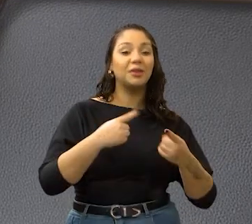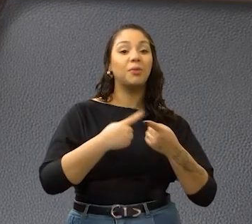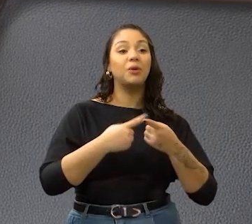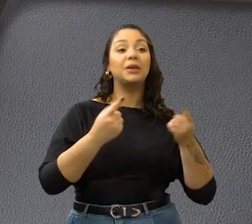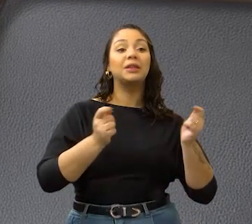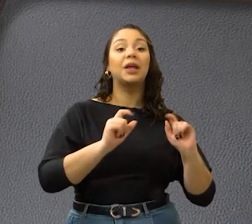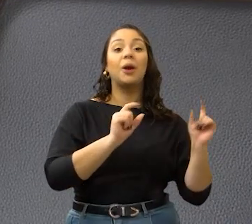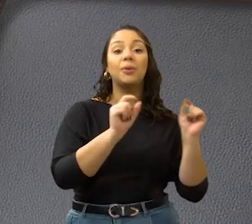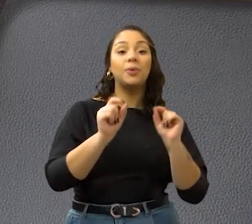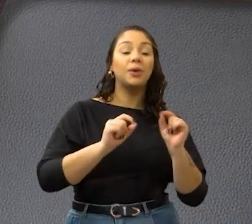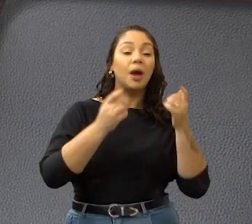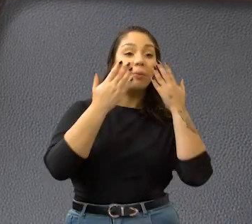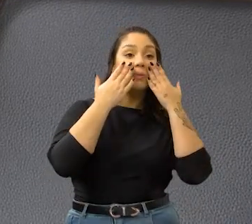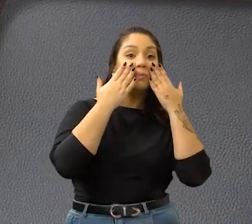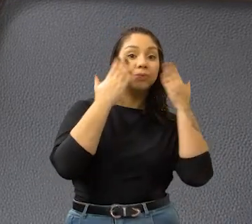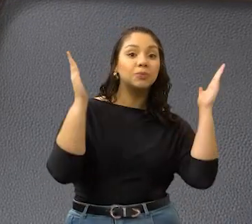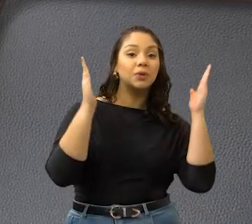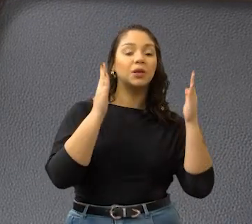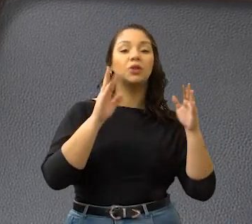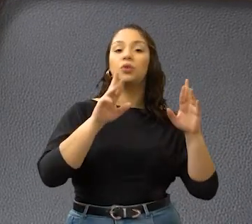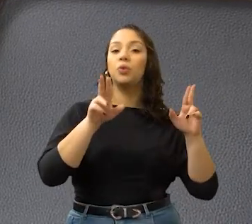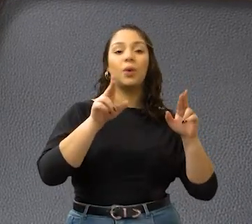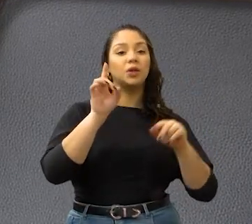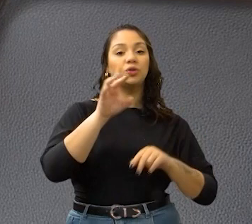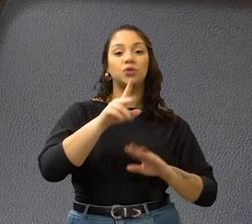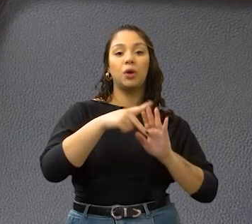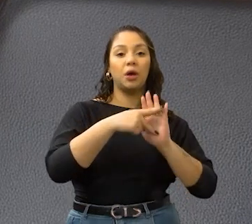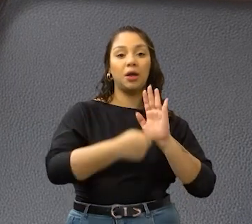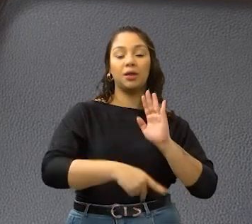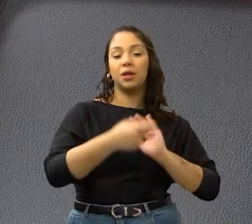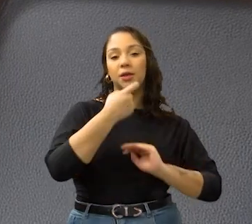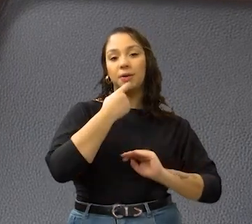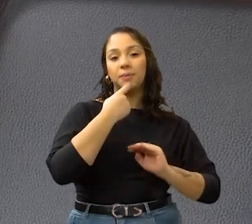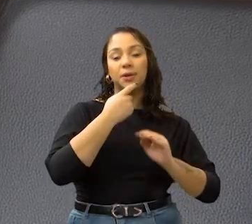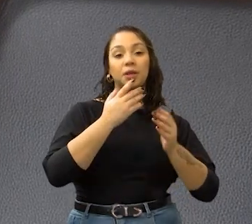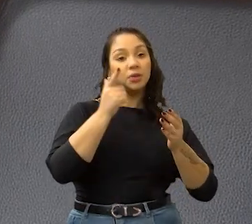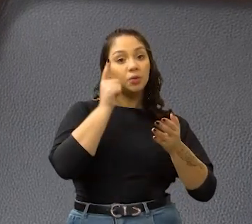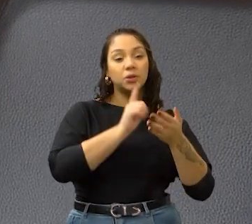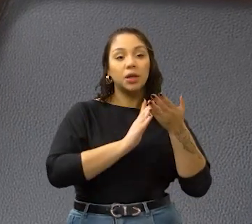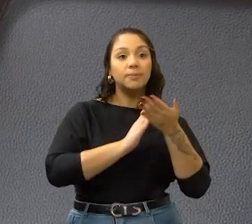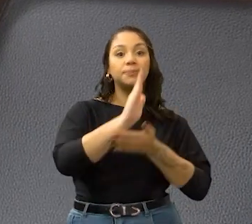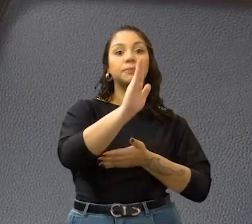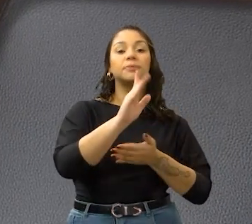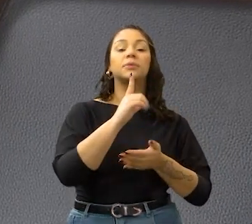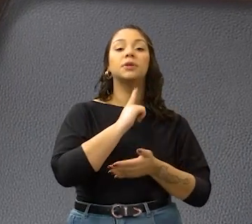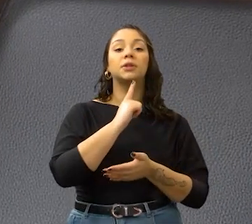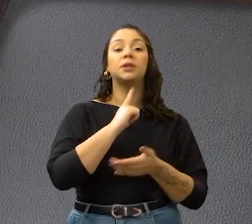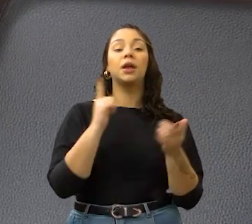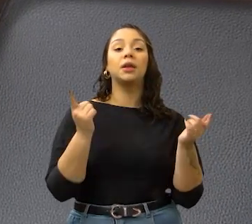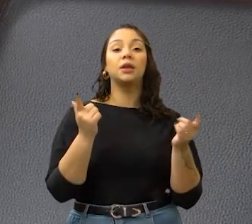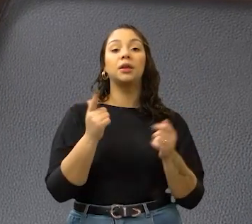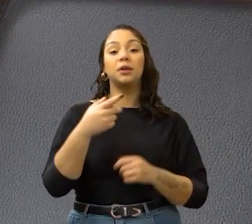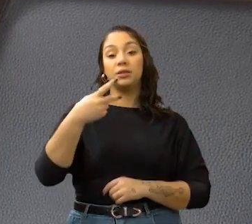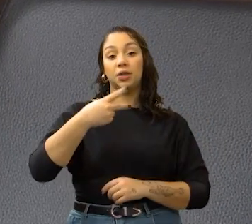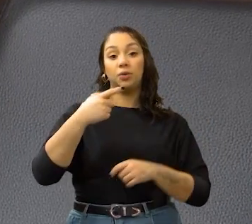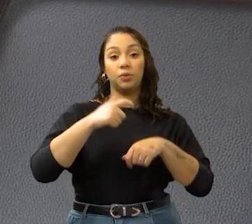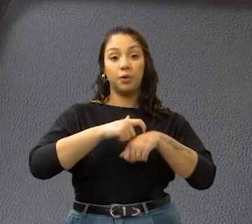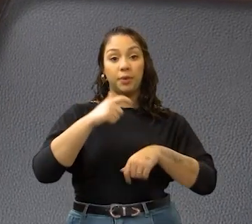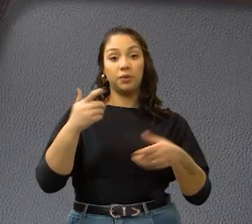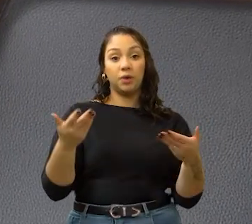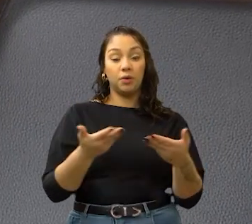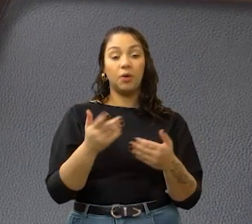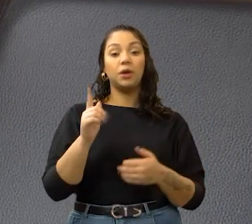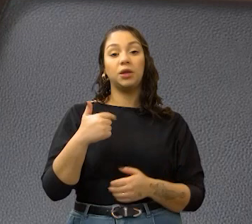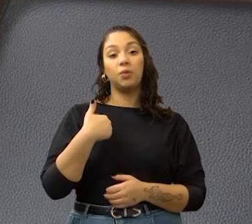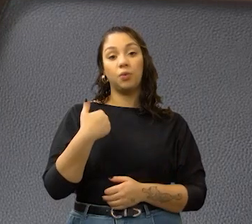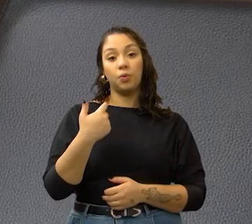porque eu acho que dá para a gente expandir os limites, né, de Campinas. A gente tem, nesse segundo